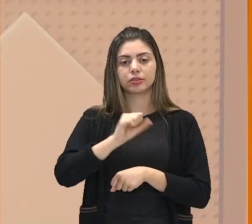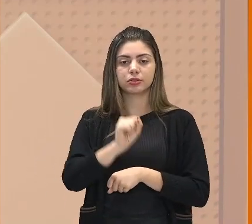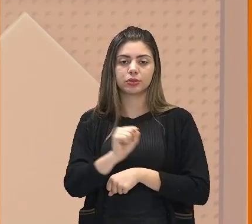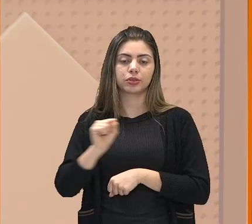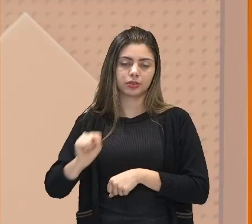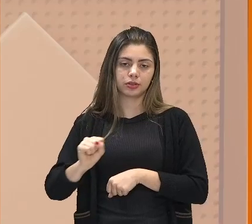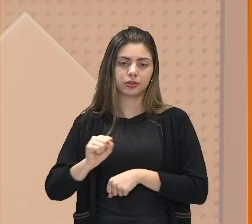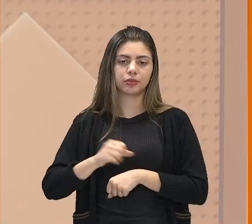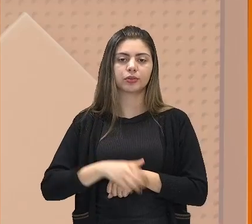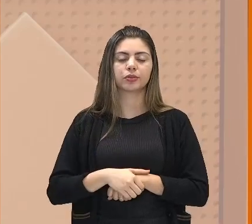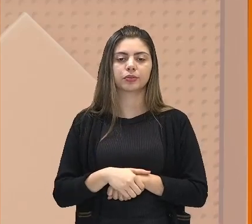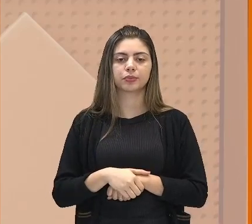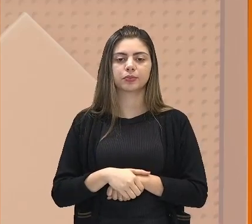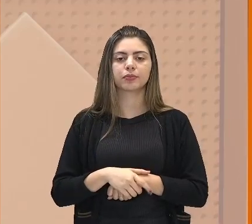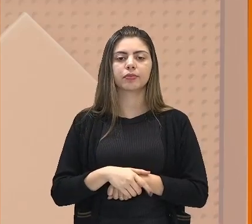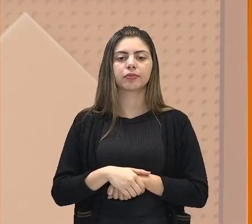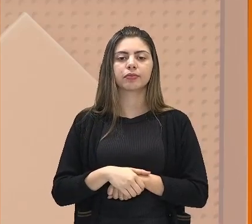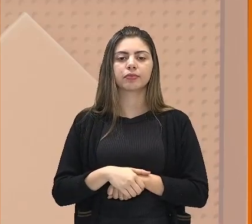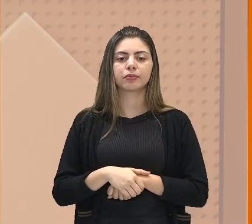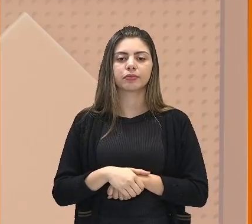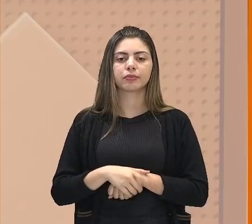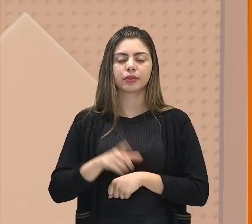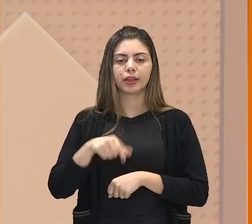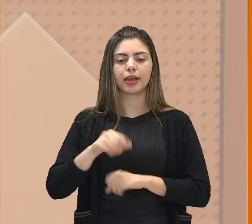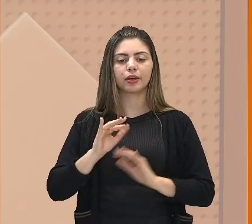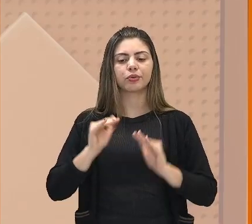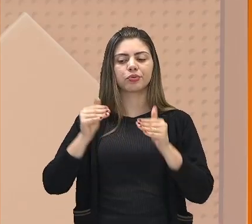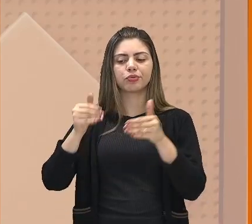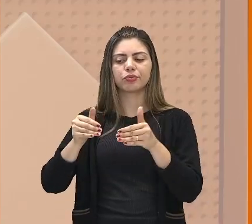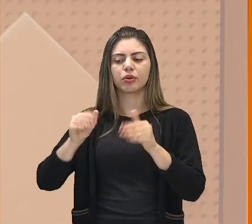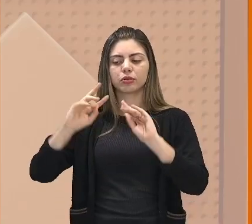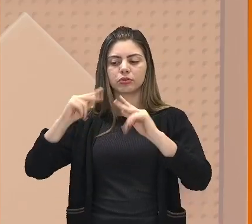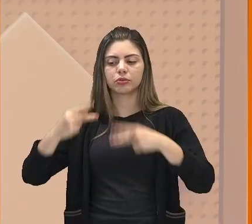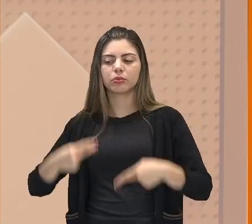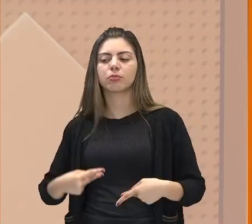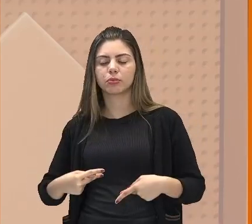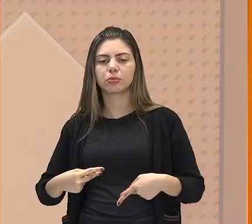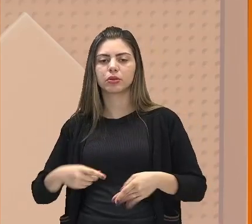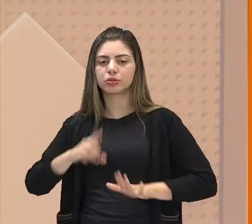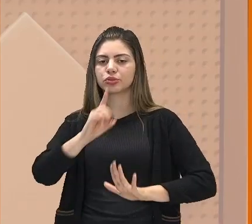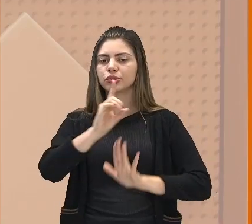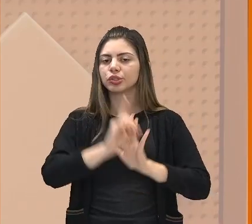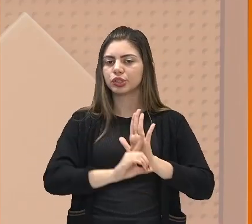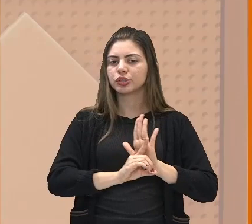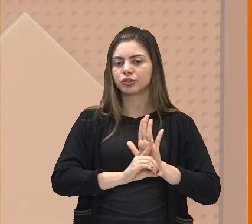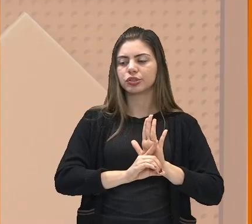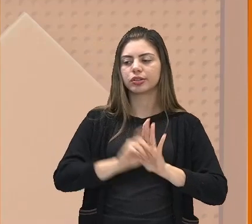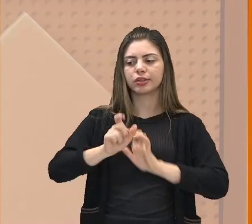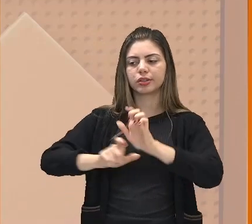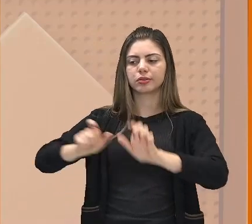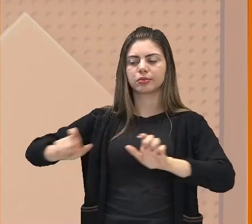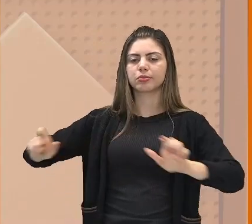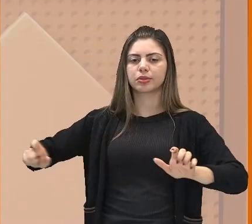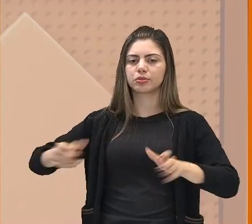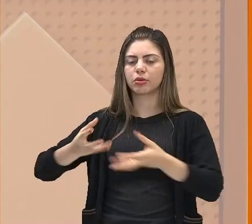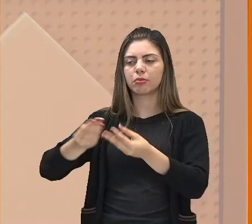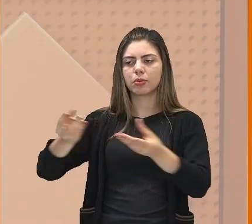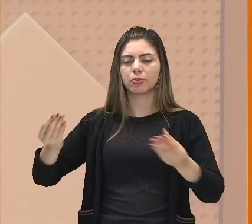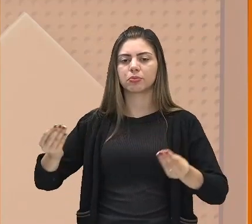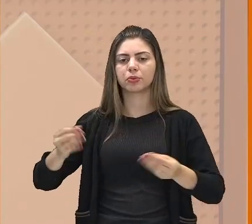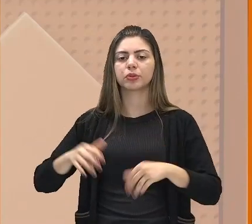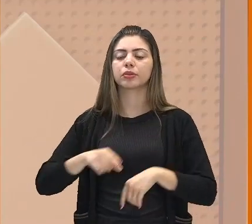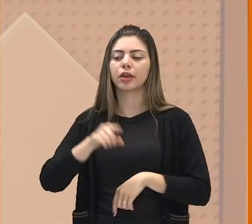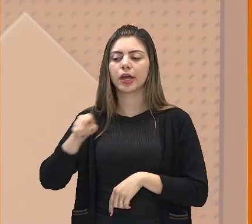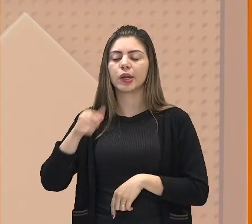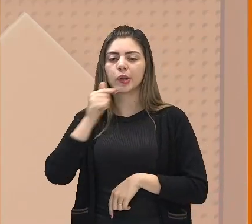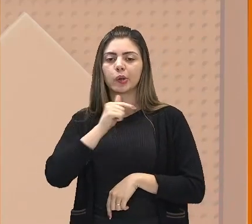é considerada ali a Constituição Cidadã, que vai dar direito ali a várias pessoas, né, para que tenha